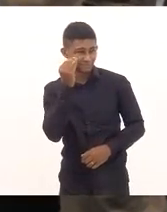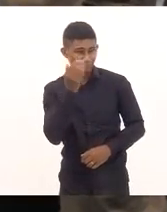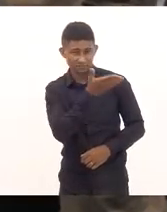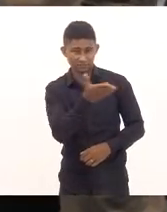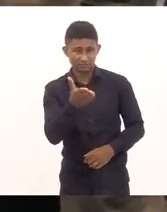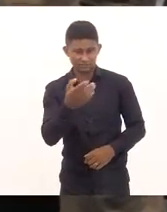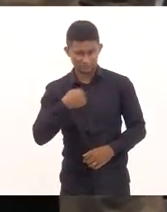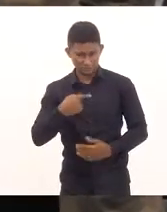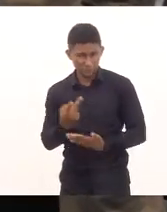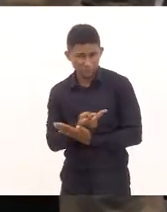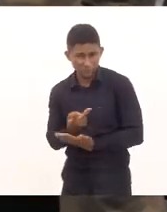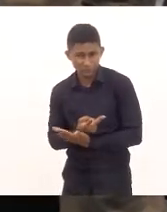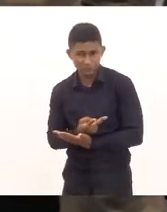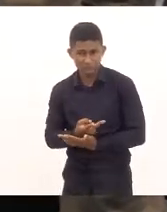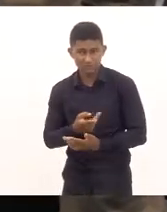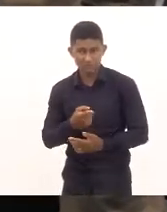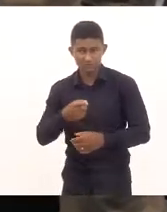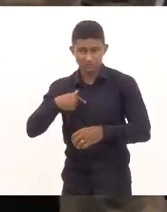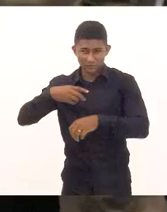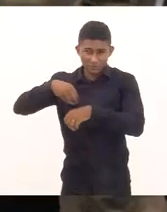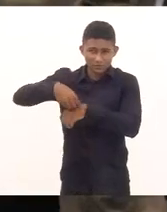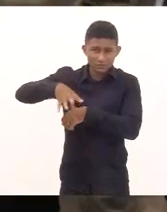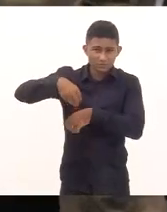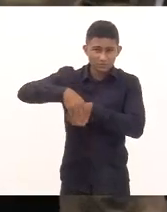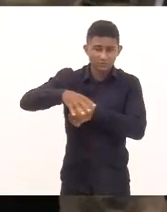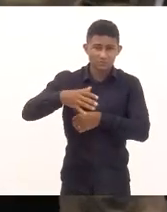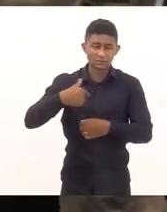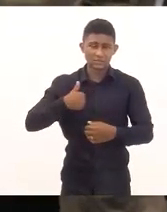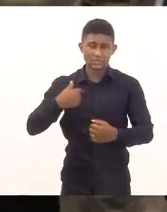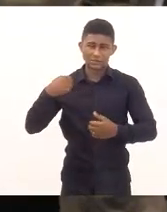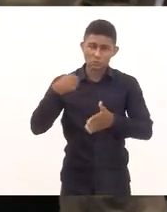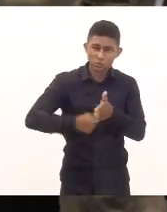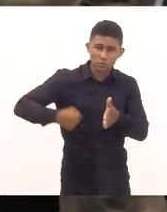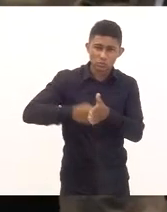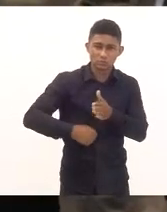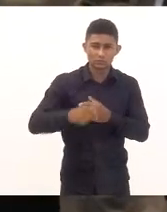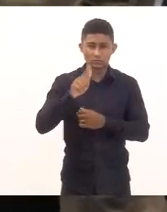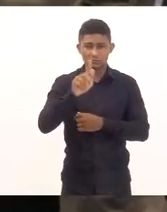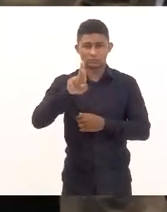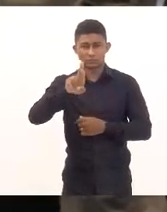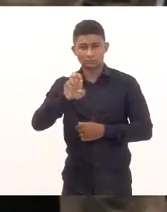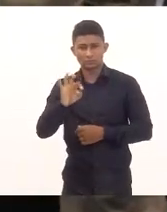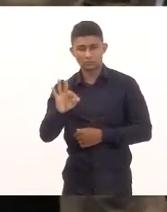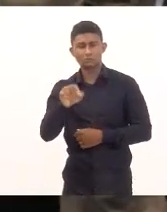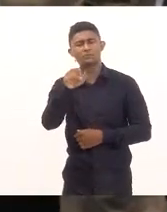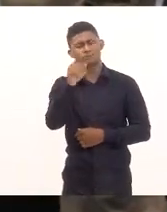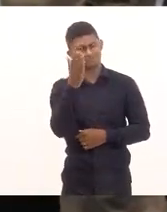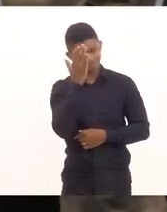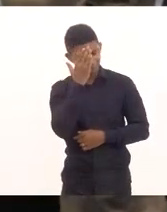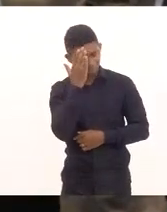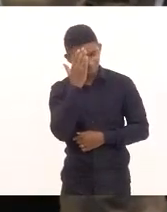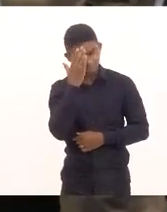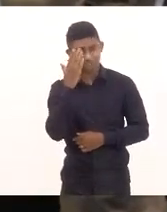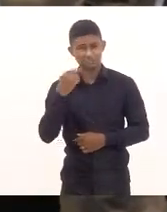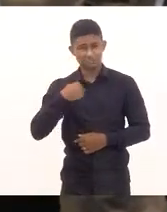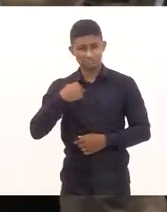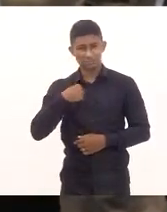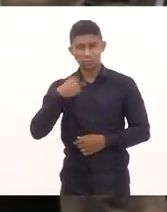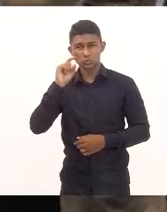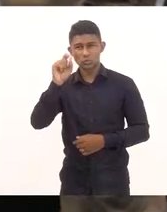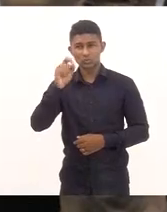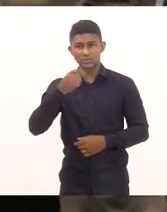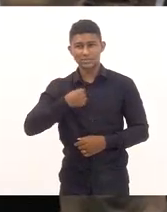estava errado, fazendo uma indicação parlamentar já lutando pela Gretchen. Que o senhor sabe, senhor presidente, que eu fiz um destaque